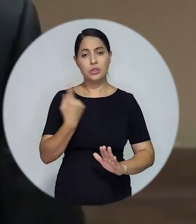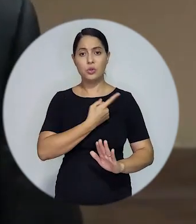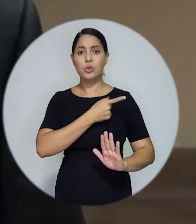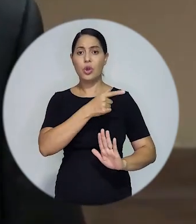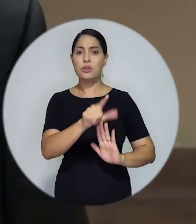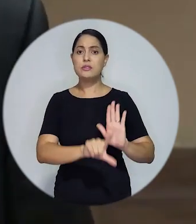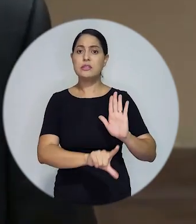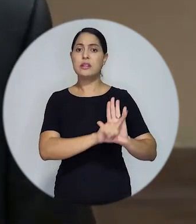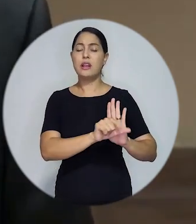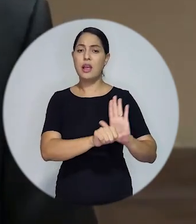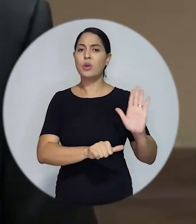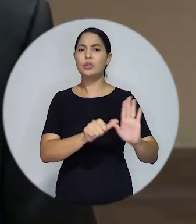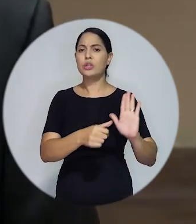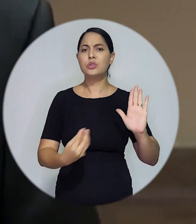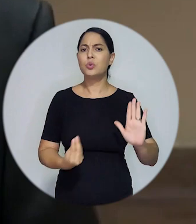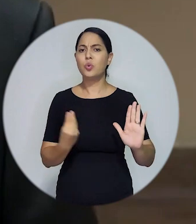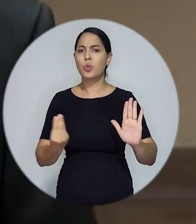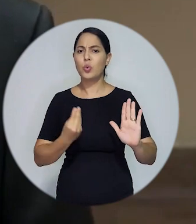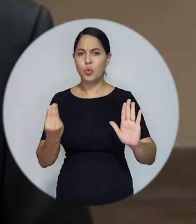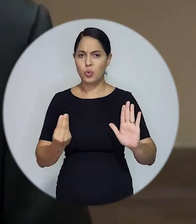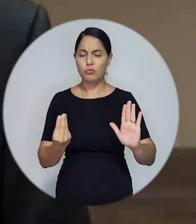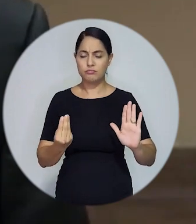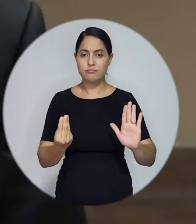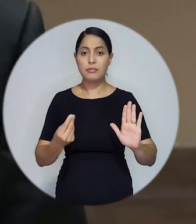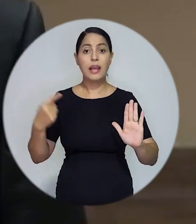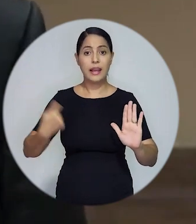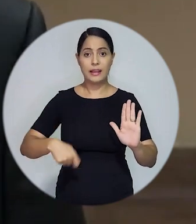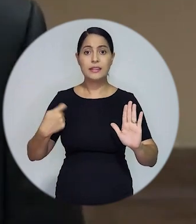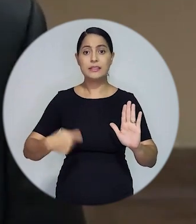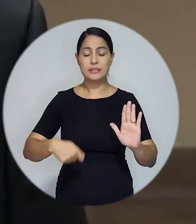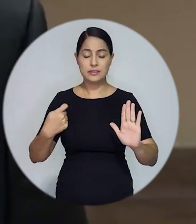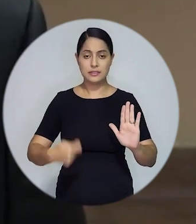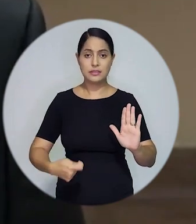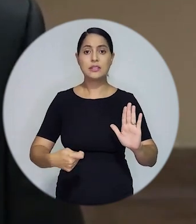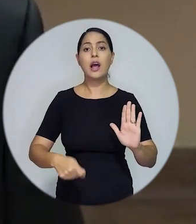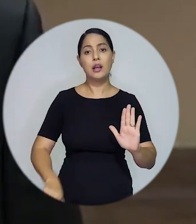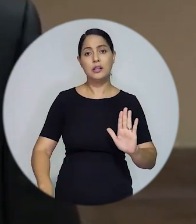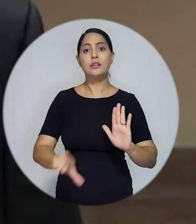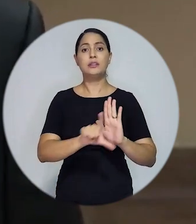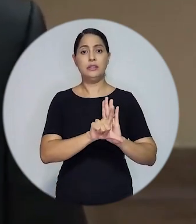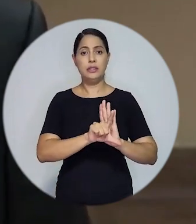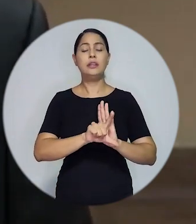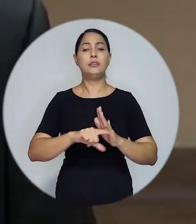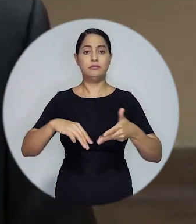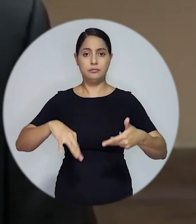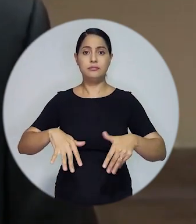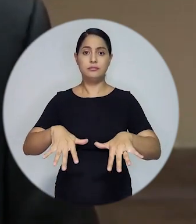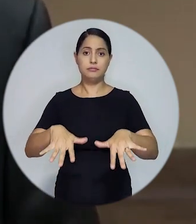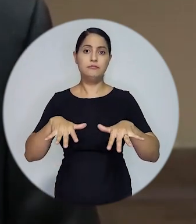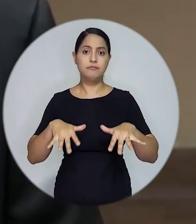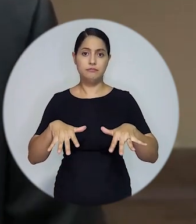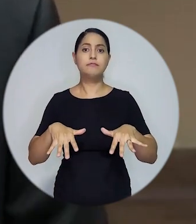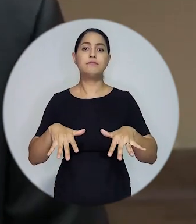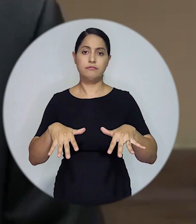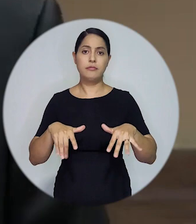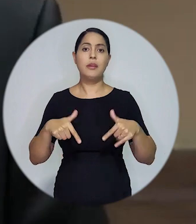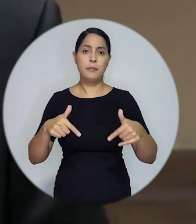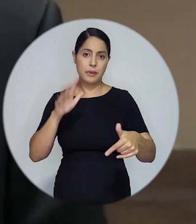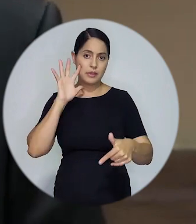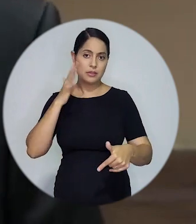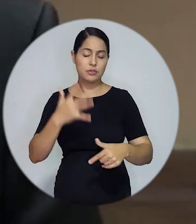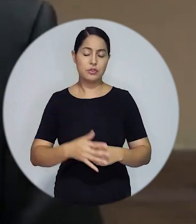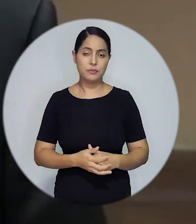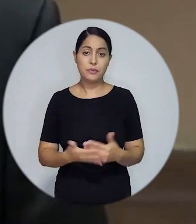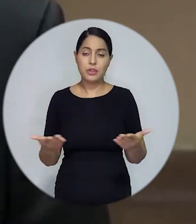alterações da nossa lei, elas só podem ser feitas através da tramitação no próprio